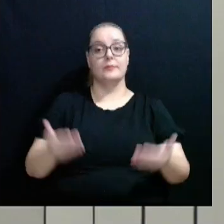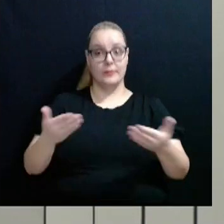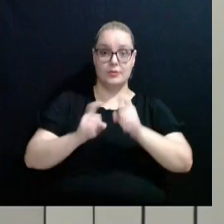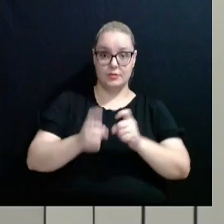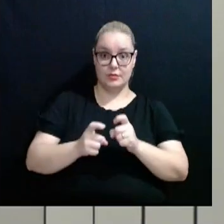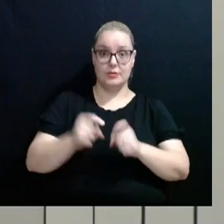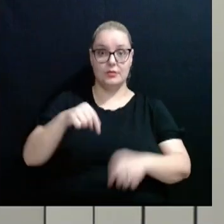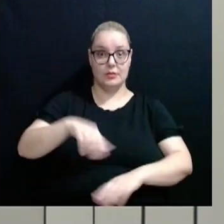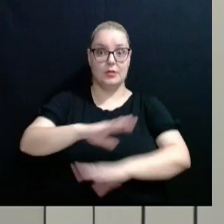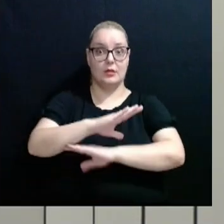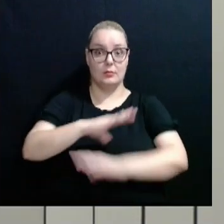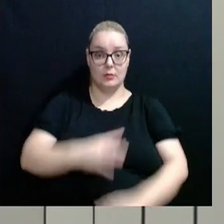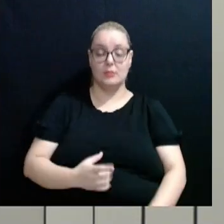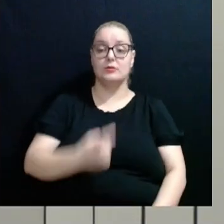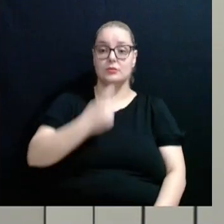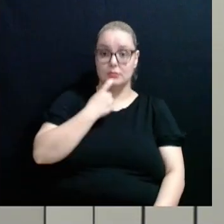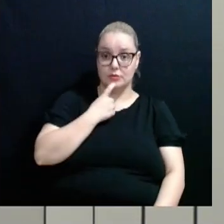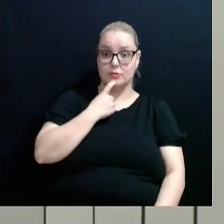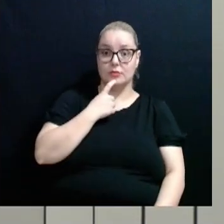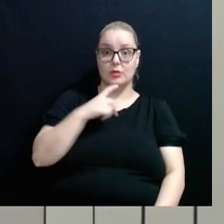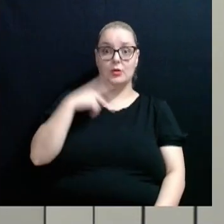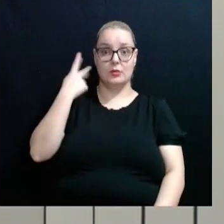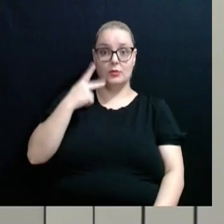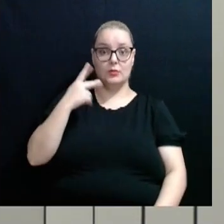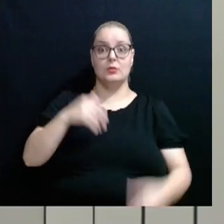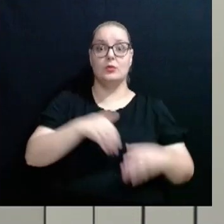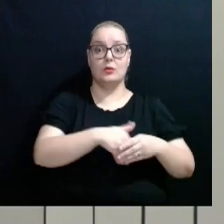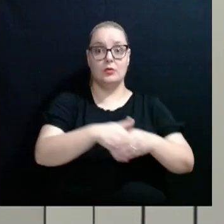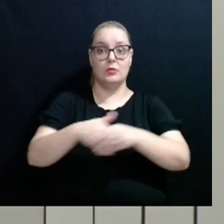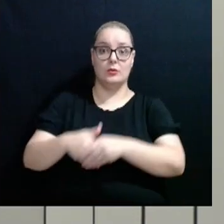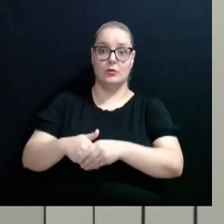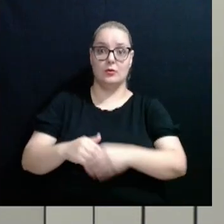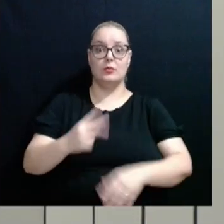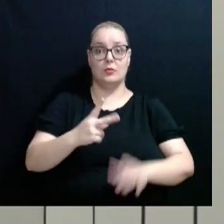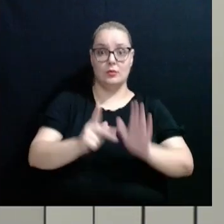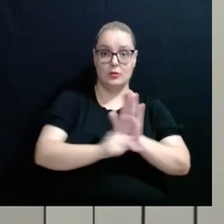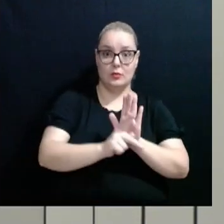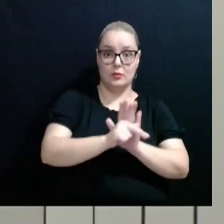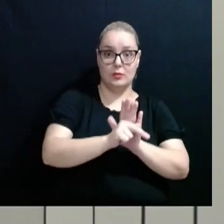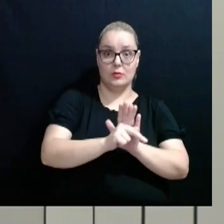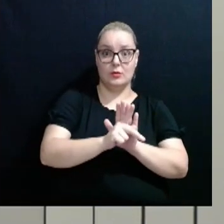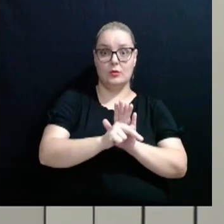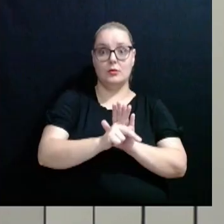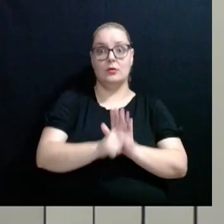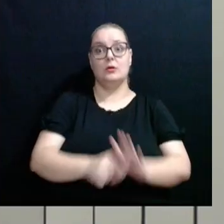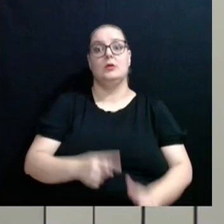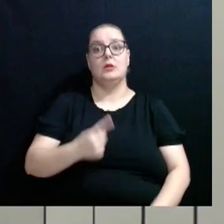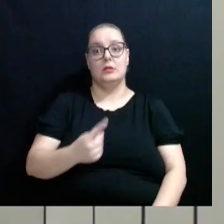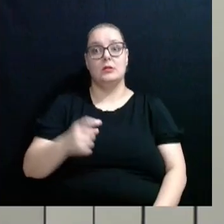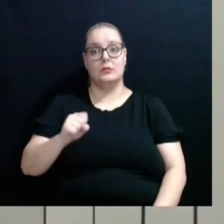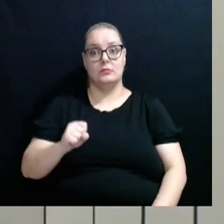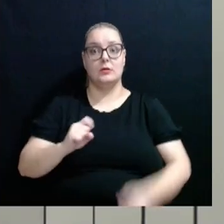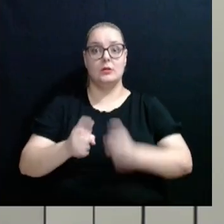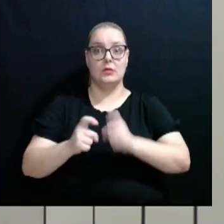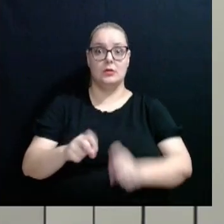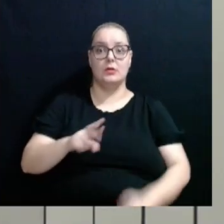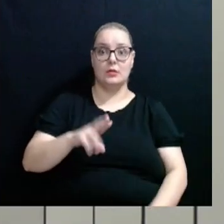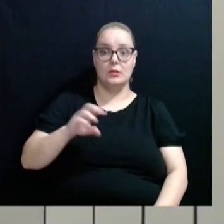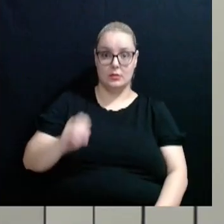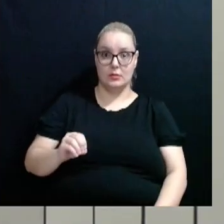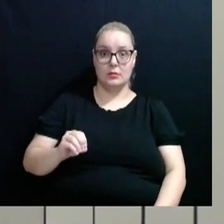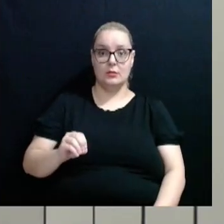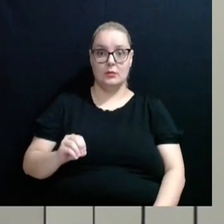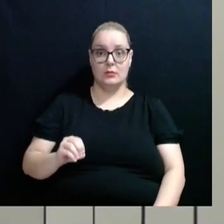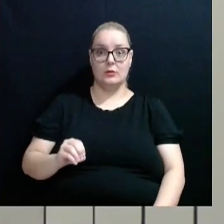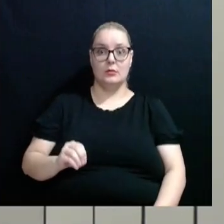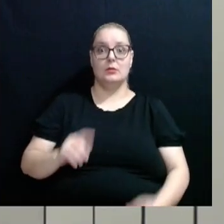de Campinas. Os vereadores votam hoje 2 projetos de lei durante a 18ª reunião ordinária deste ano. Um deles